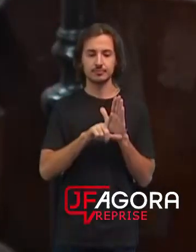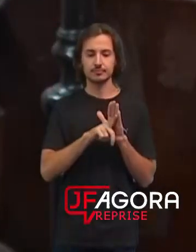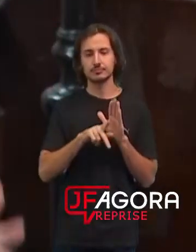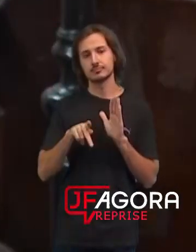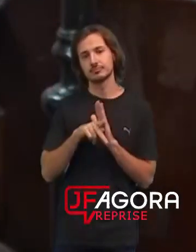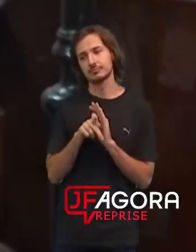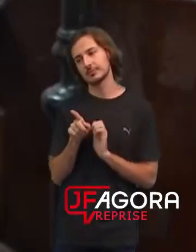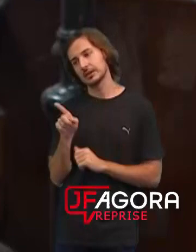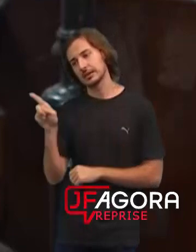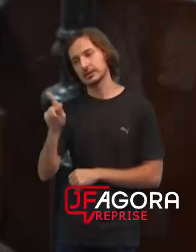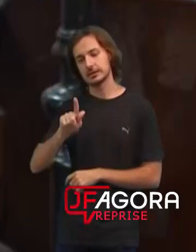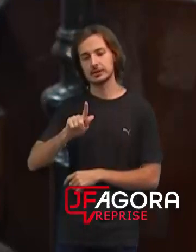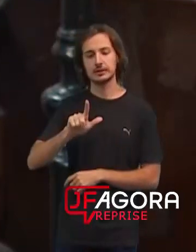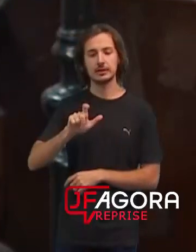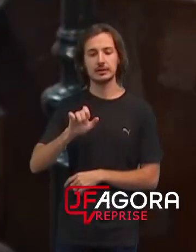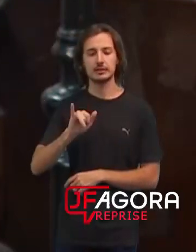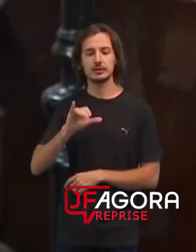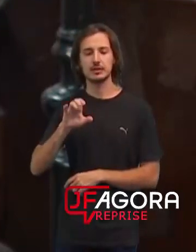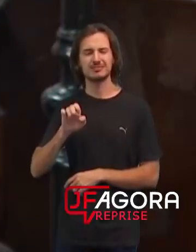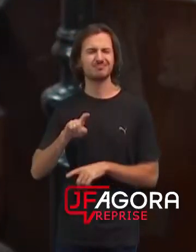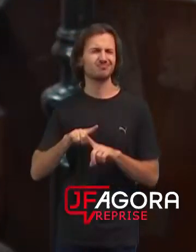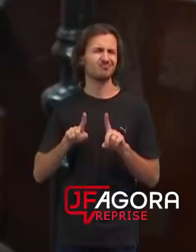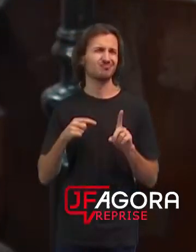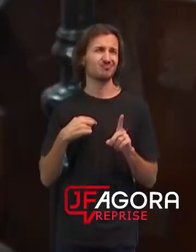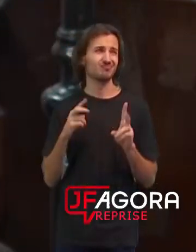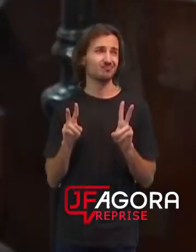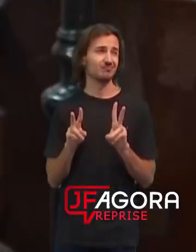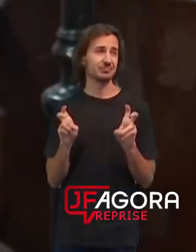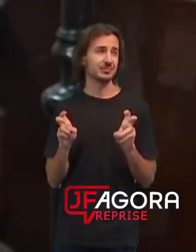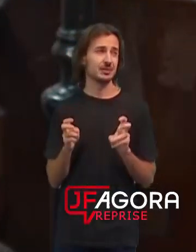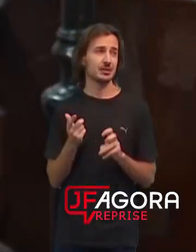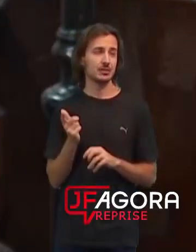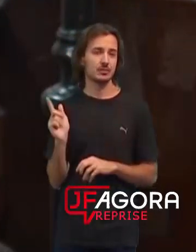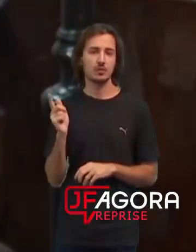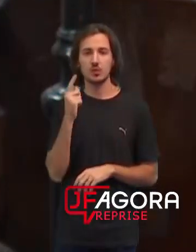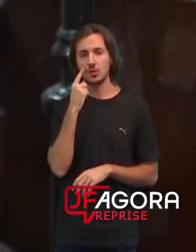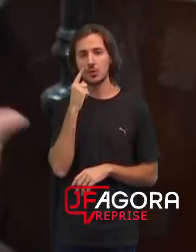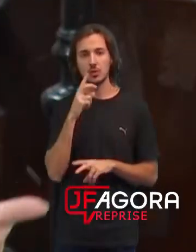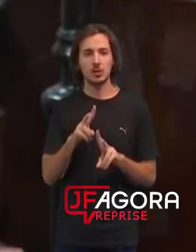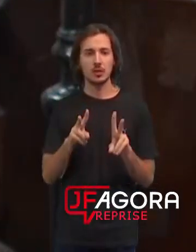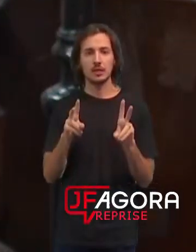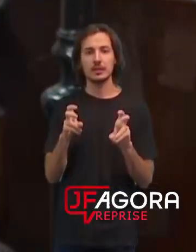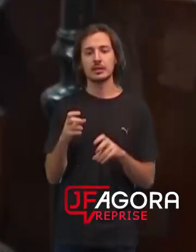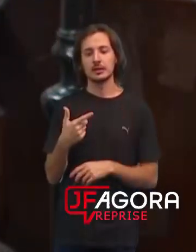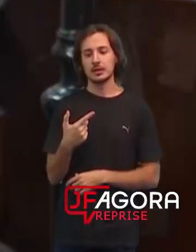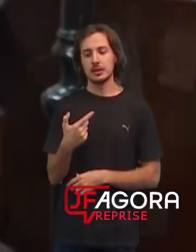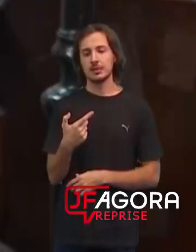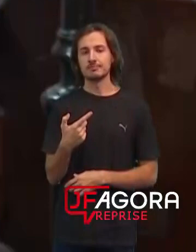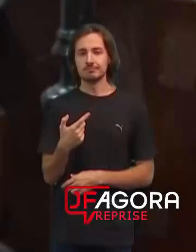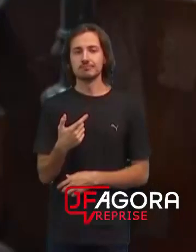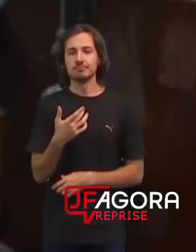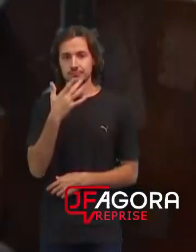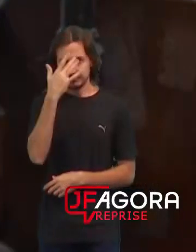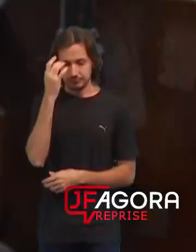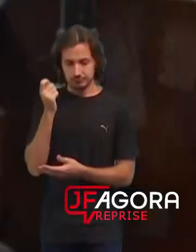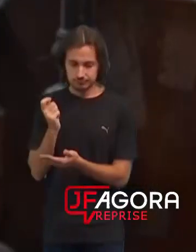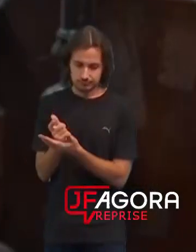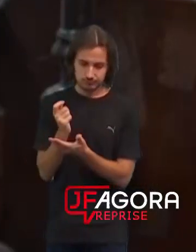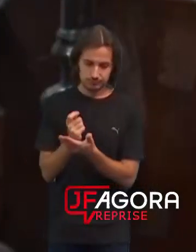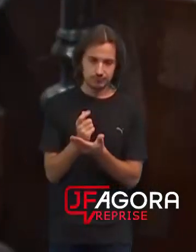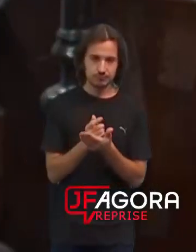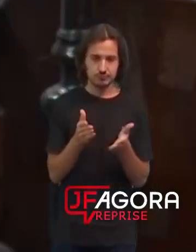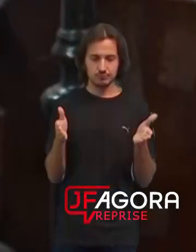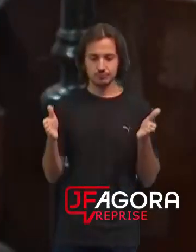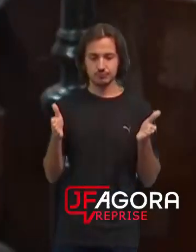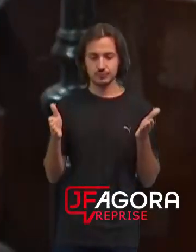vou tentar centrar em outras questões, presidente. Essa questão, né, do desarmamento, do grande armamento que aconteceu no período de